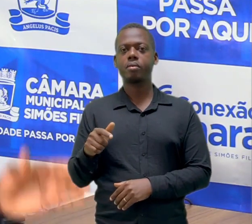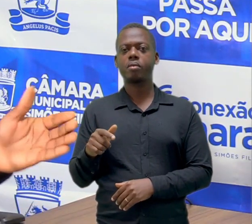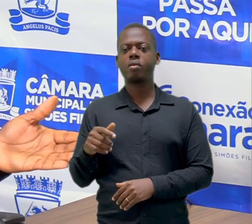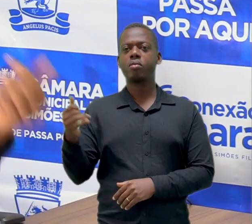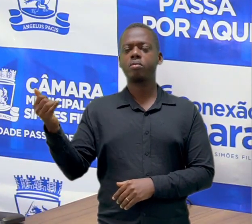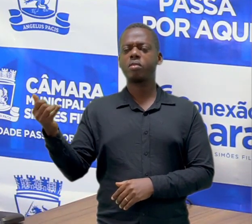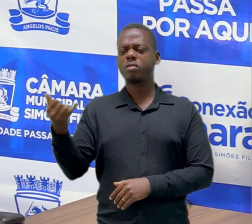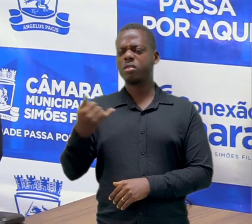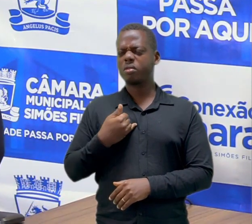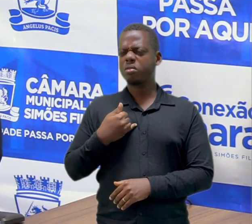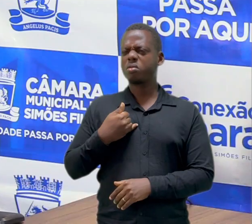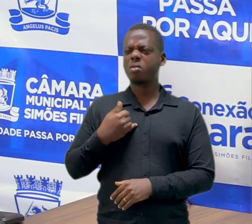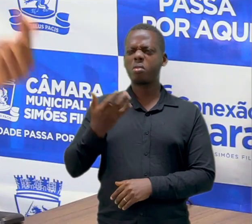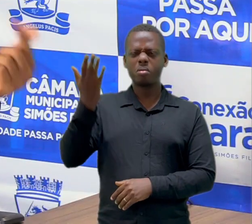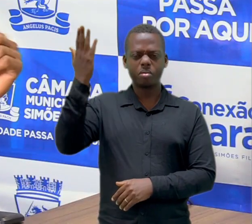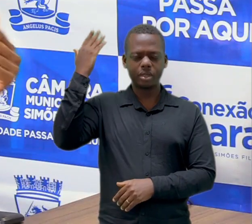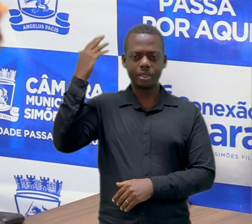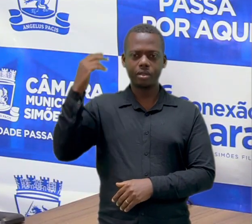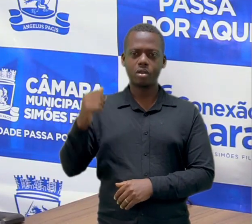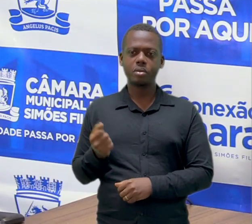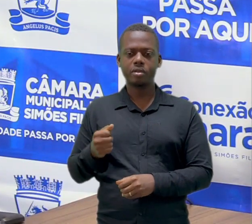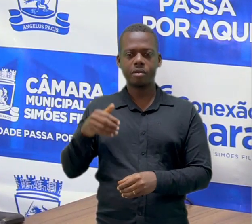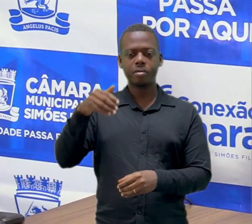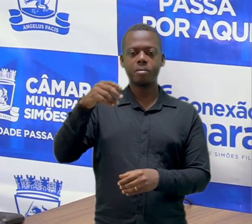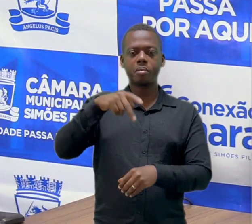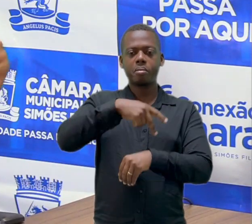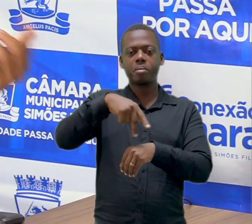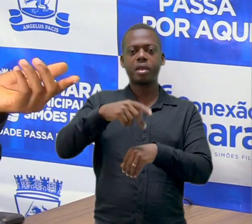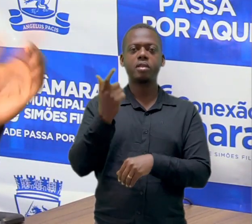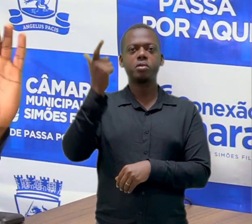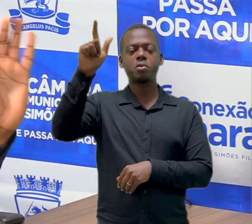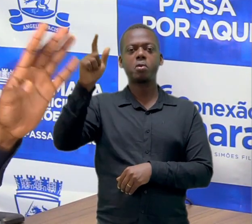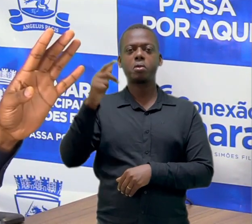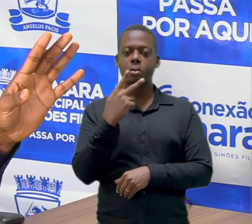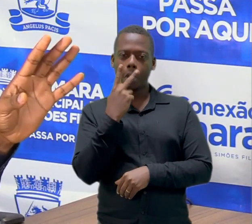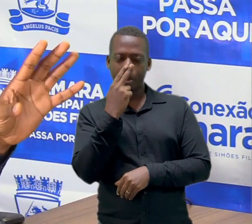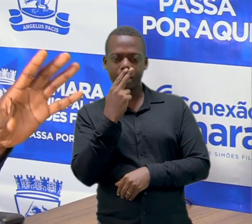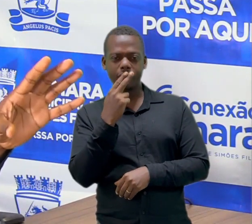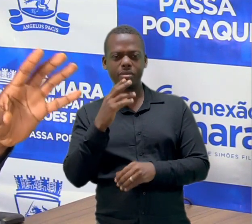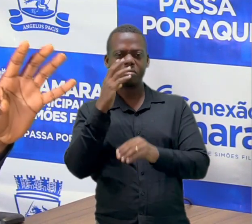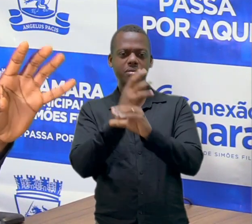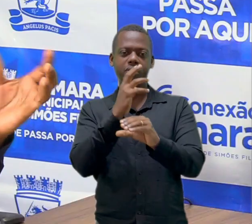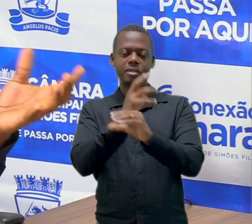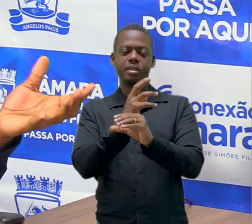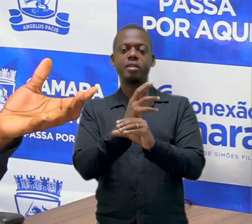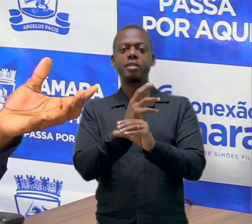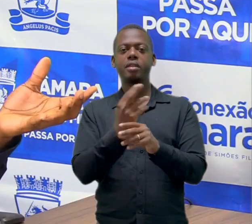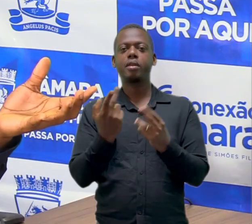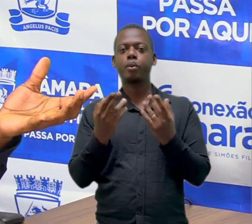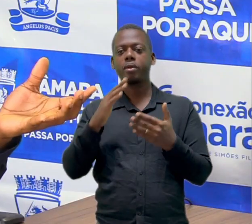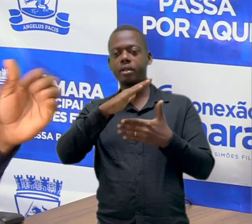importante, interessante, que é como se você fosse estrangeiro no seu próprio país. Sim. Você tenta se comunicar e não consegue. Então, a Libras, ela vem justamente